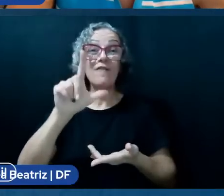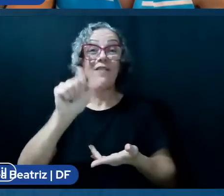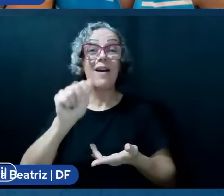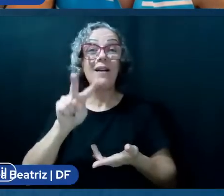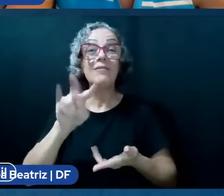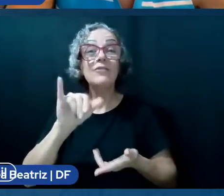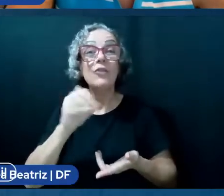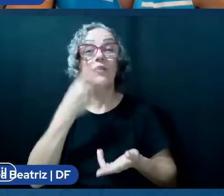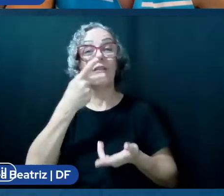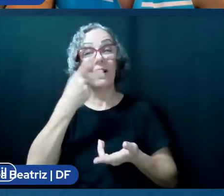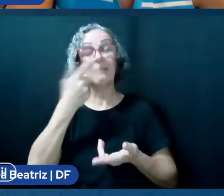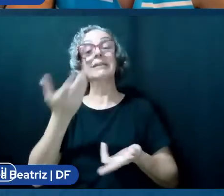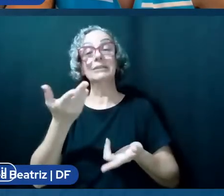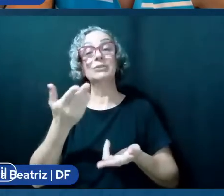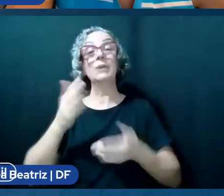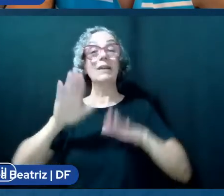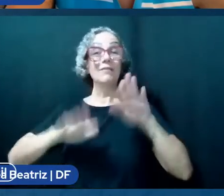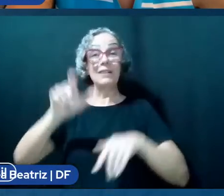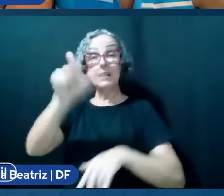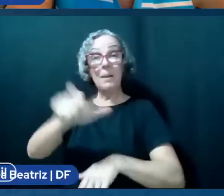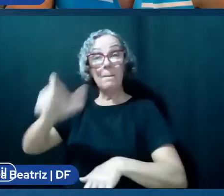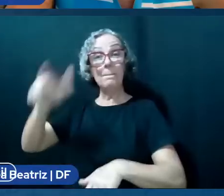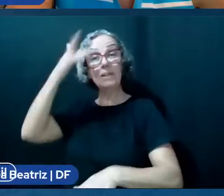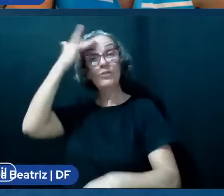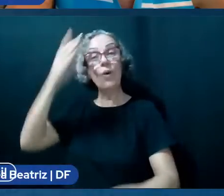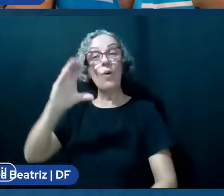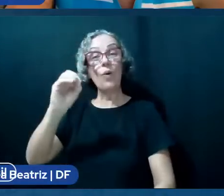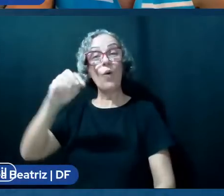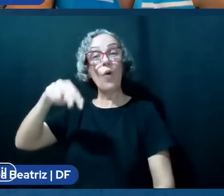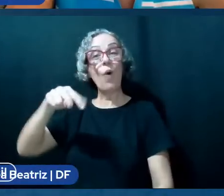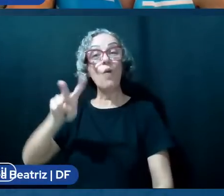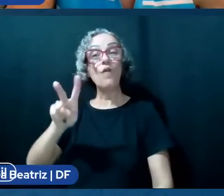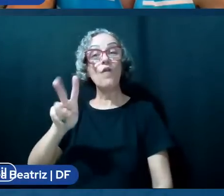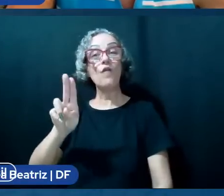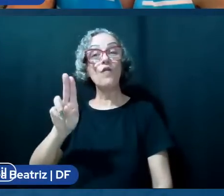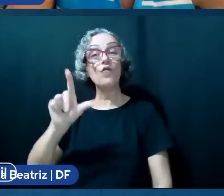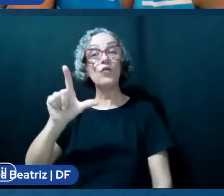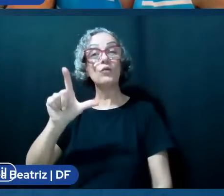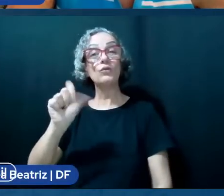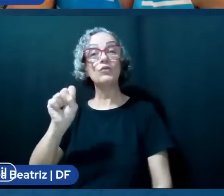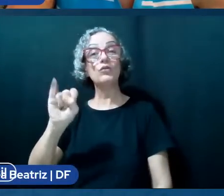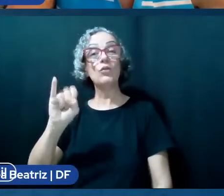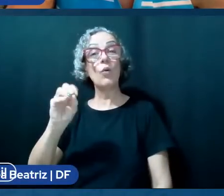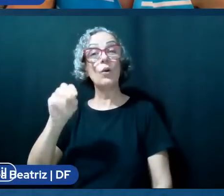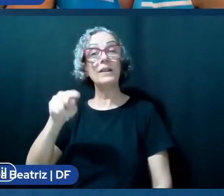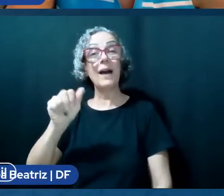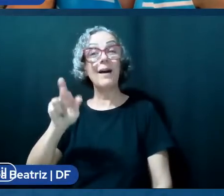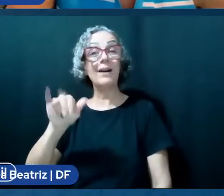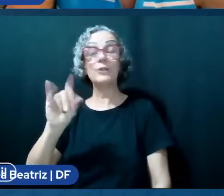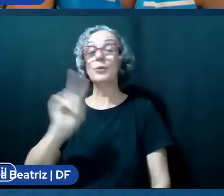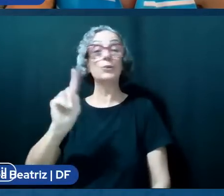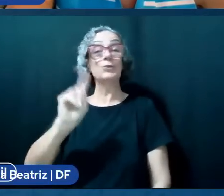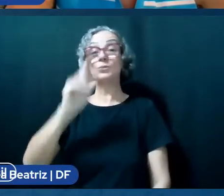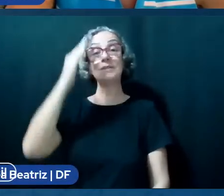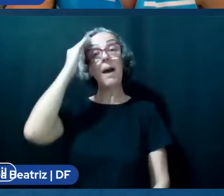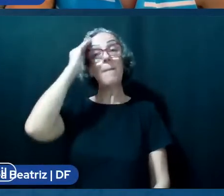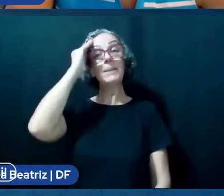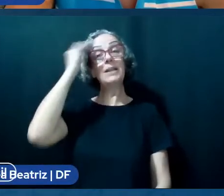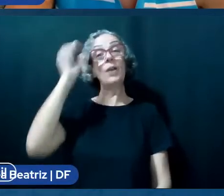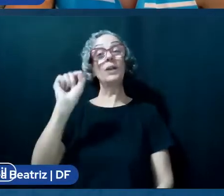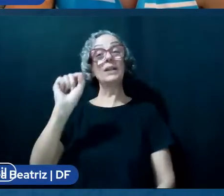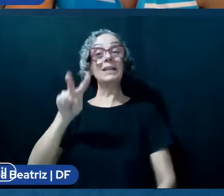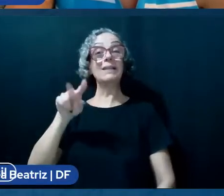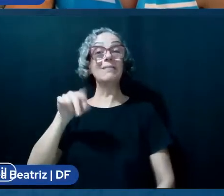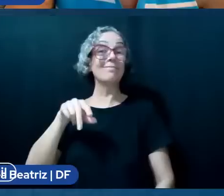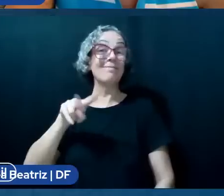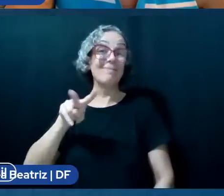de que, né, aconteceria esse tipo de coisa, não era intencional. Muito interessante, viu, a sua resposta. Afeição que